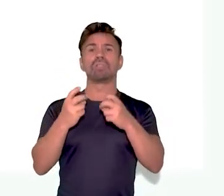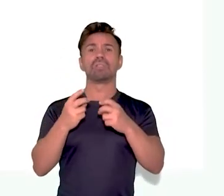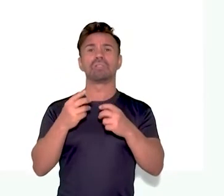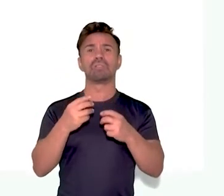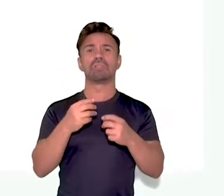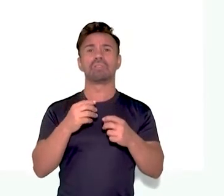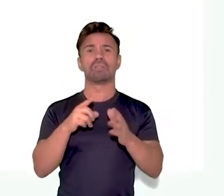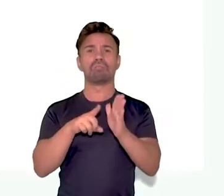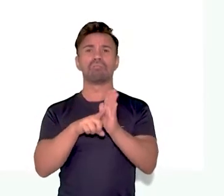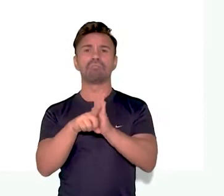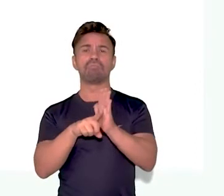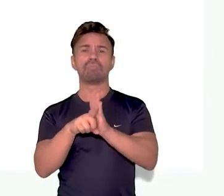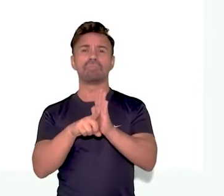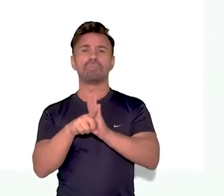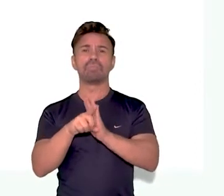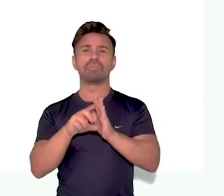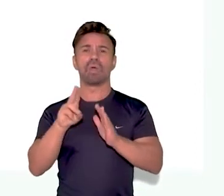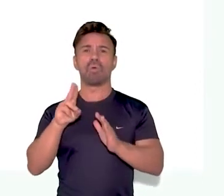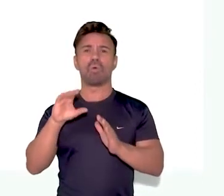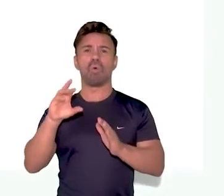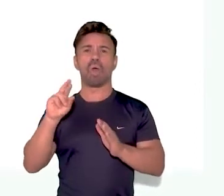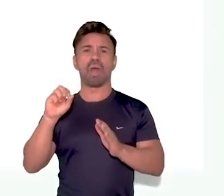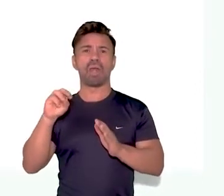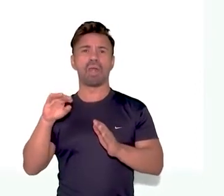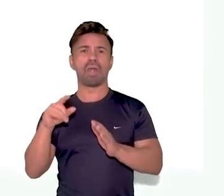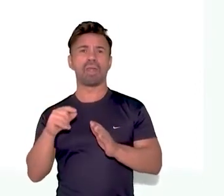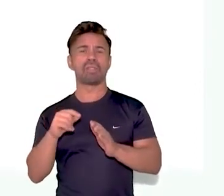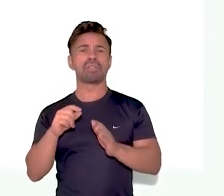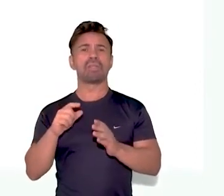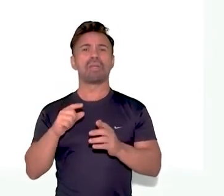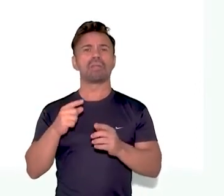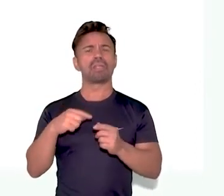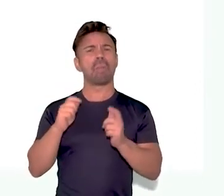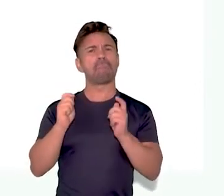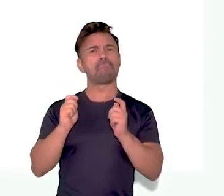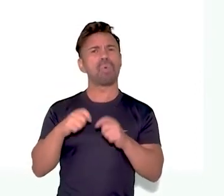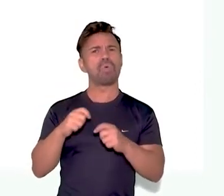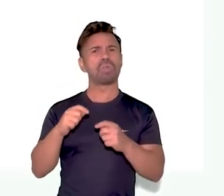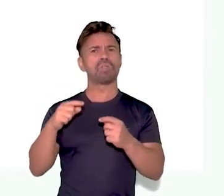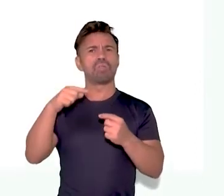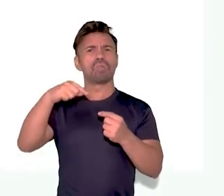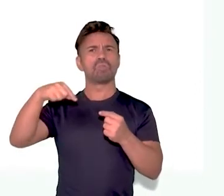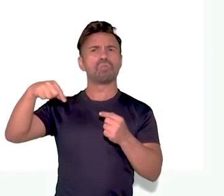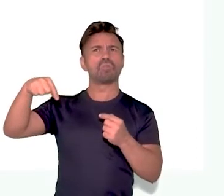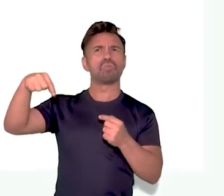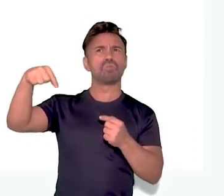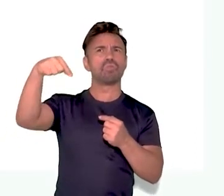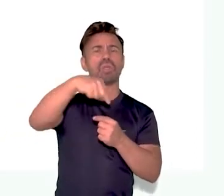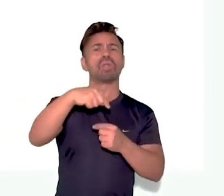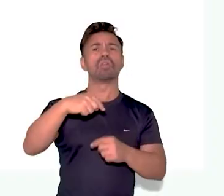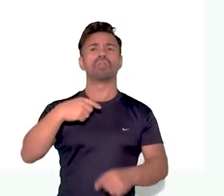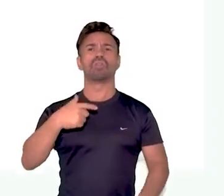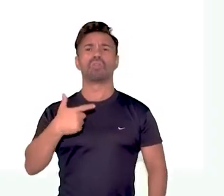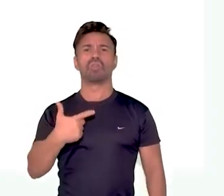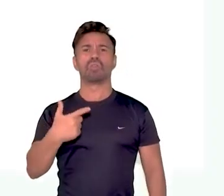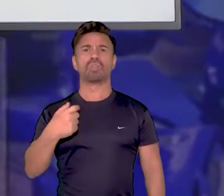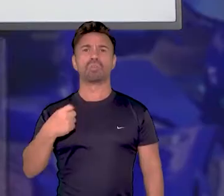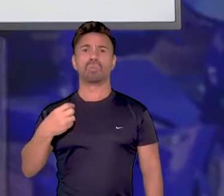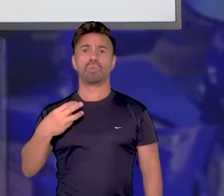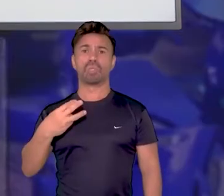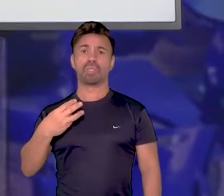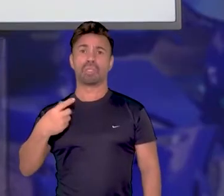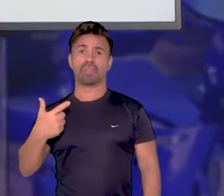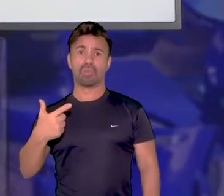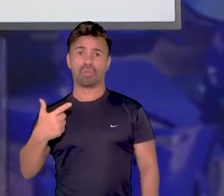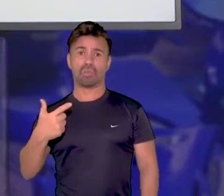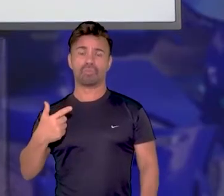astrônomos ucranianos que alertaram para uma possível volta do asteroide em 2032